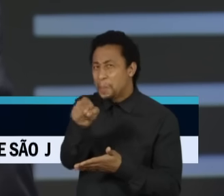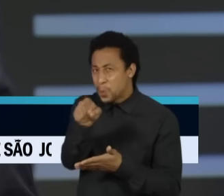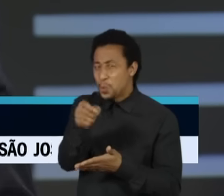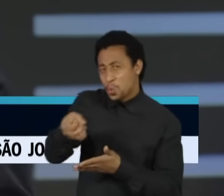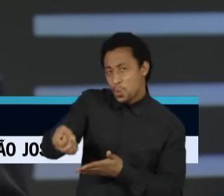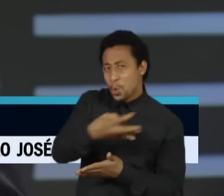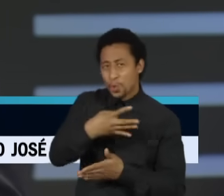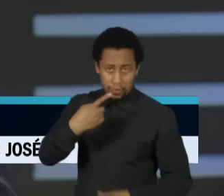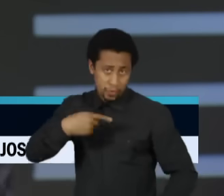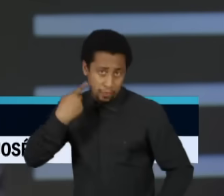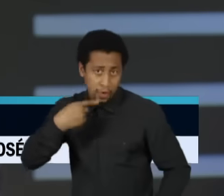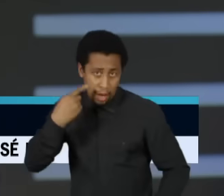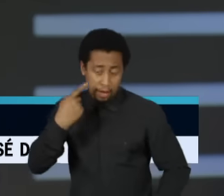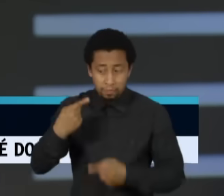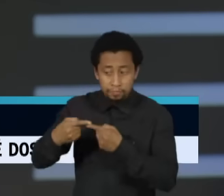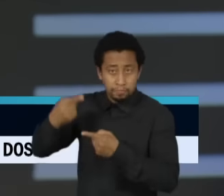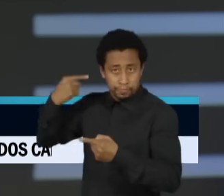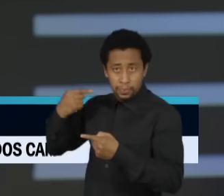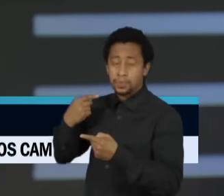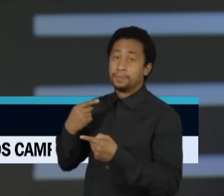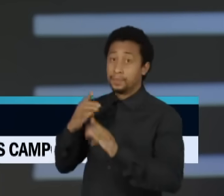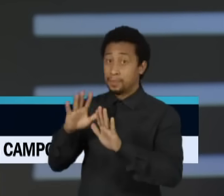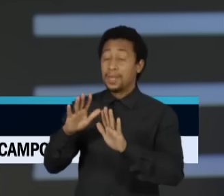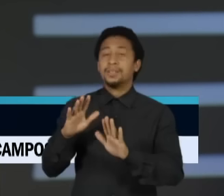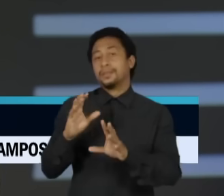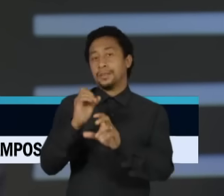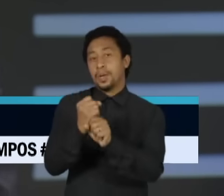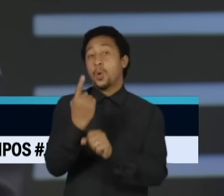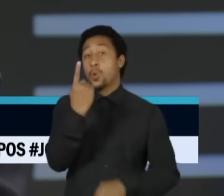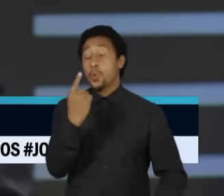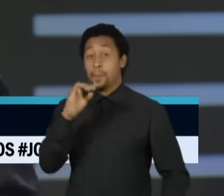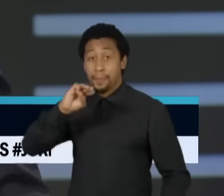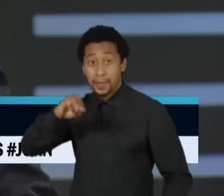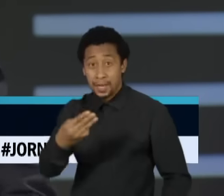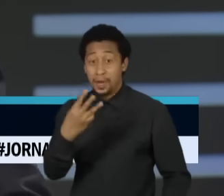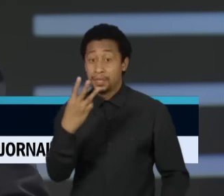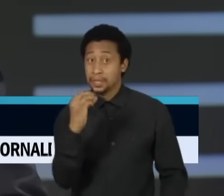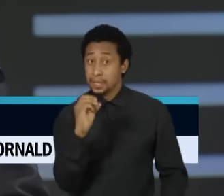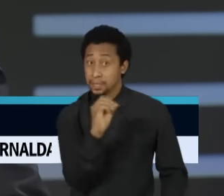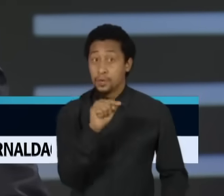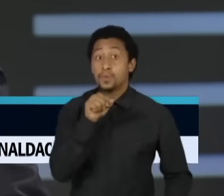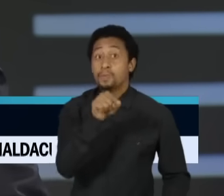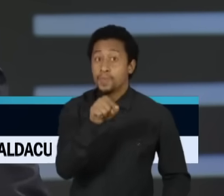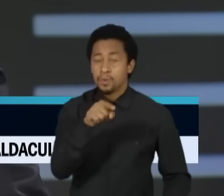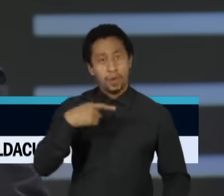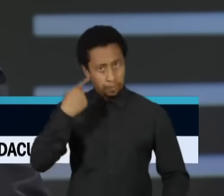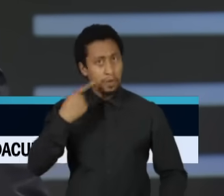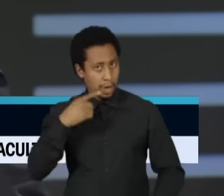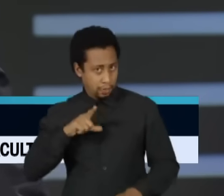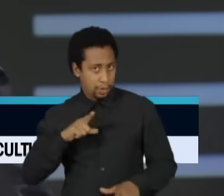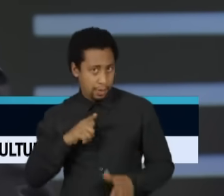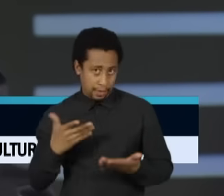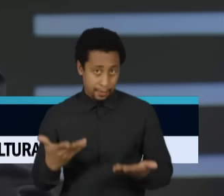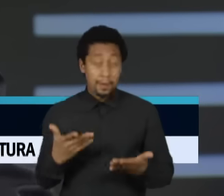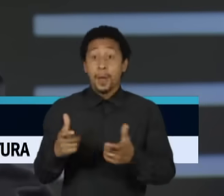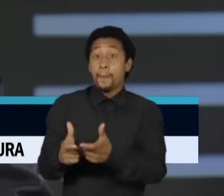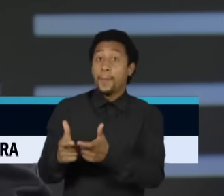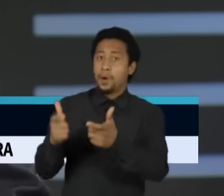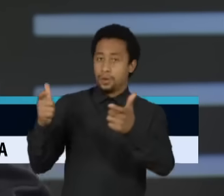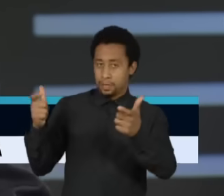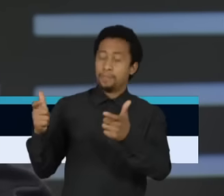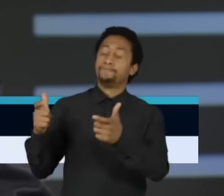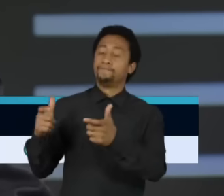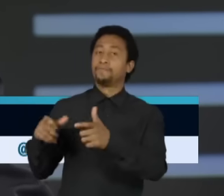ano. Agora se nós imaginarmos, nós temos 1.300.000 advogados com mais, se fosse todos que se formam já se tornassem